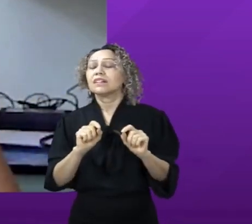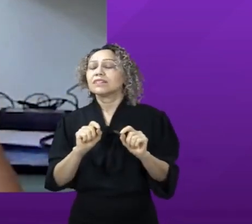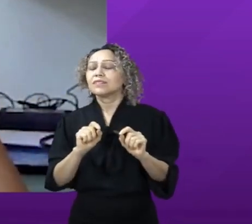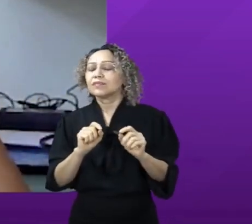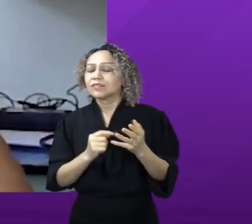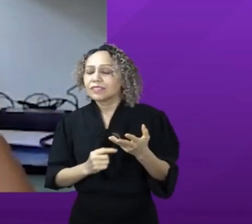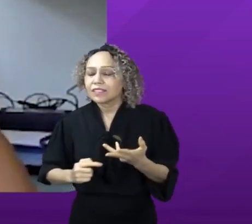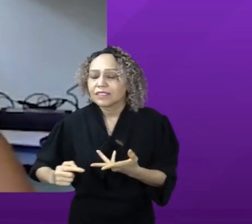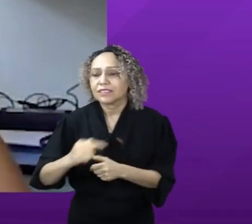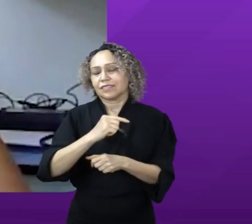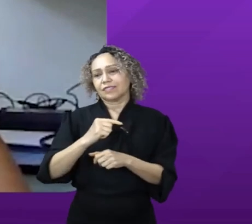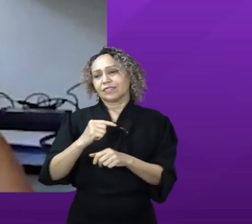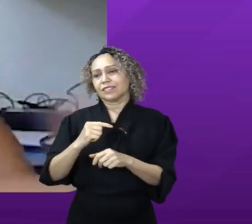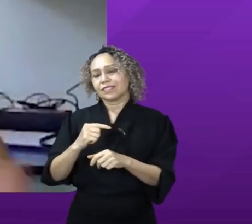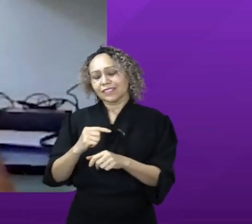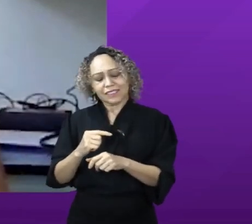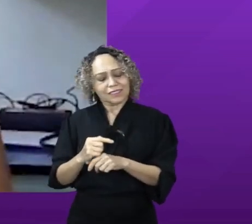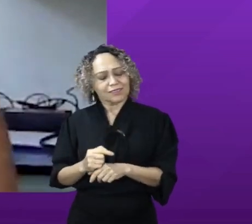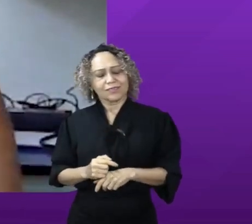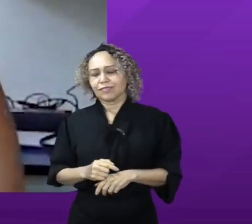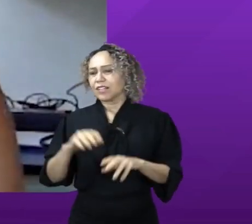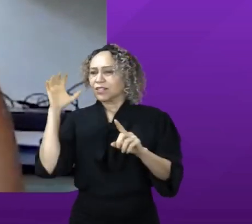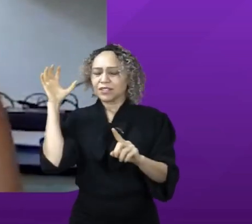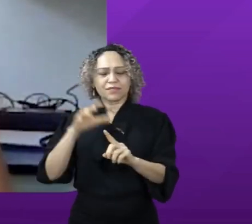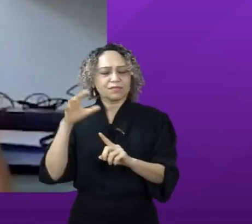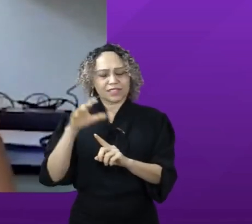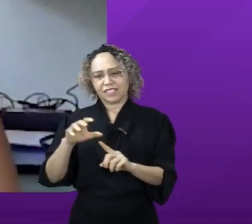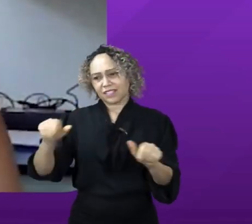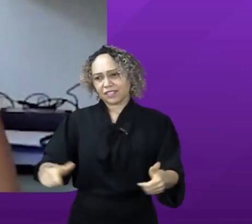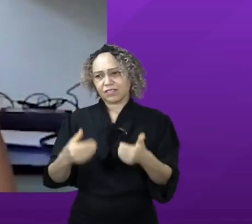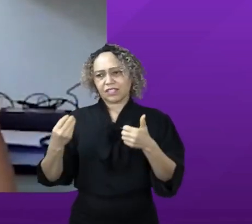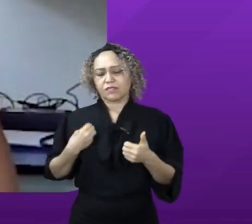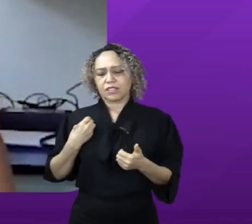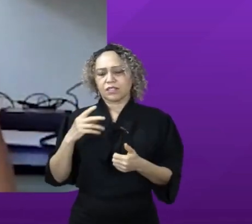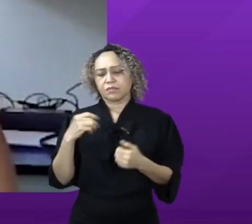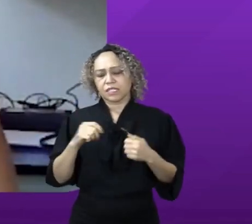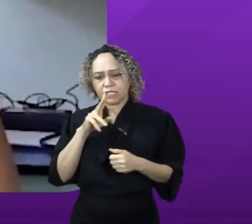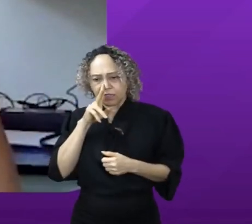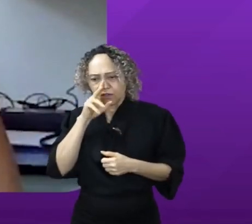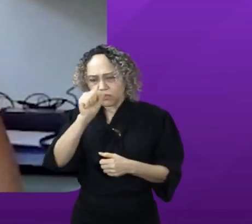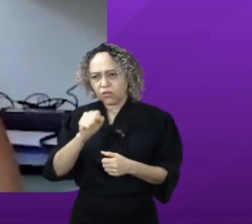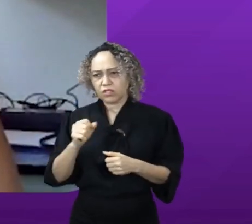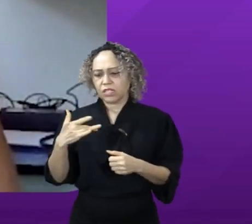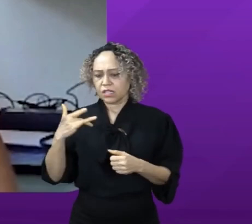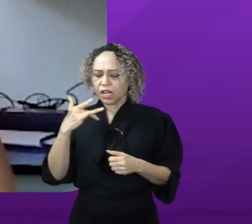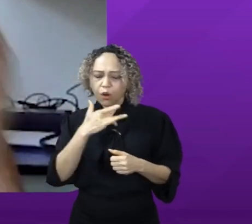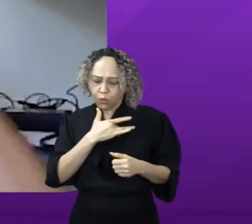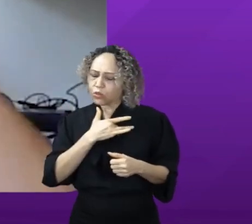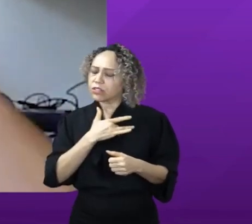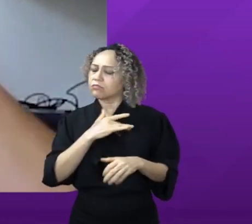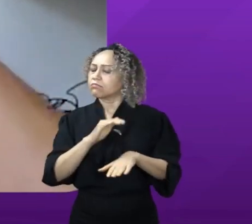vai ter um impacto também na sua qualidade de vida. Então, você precisa ter força, você precisa ter saúde para fazer essas